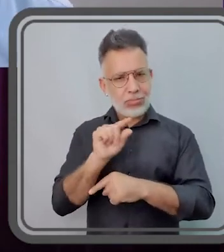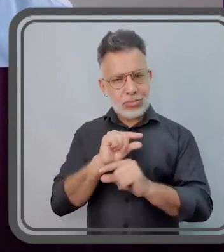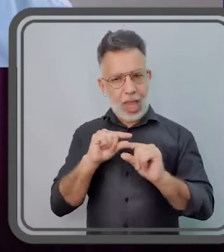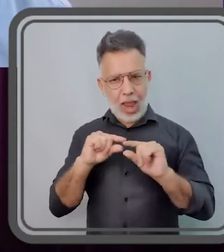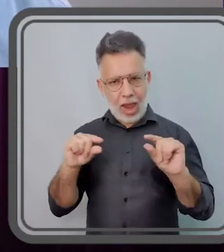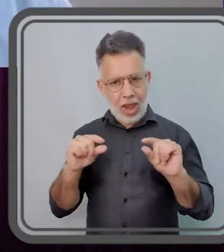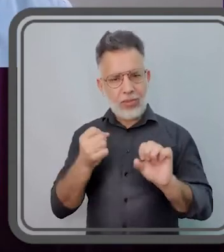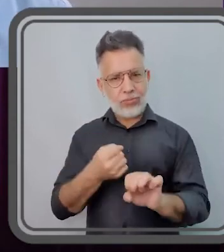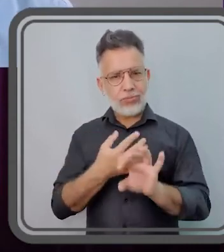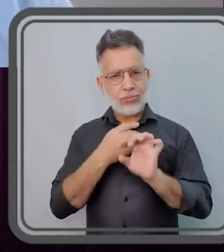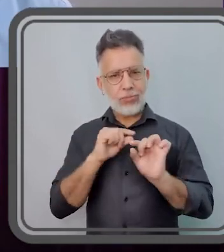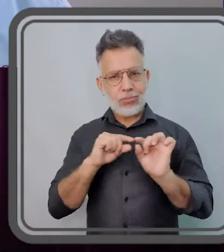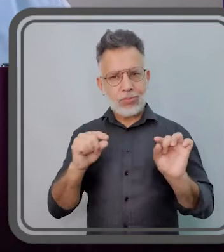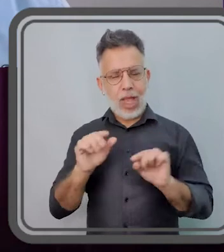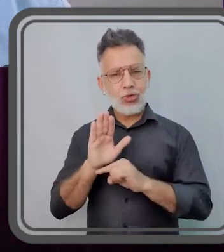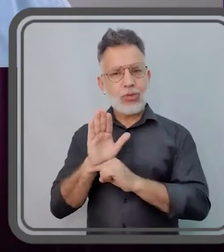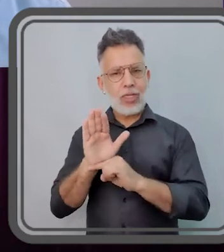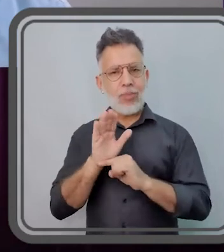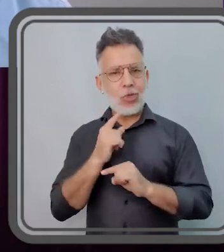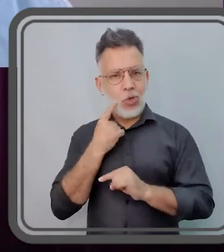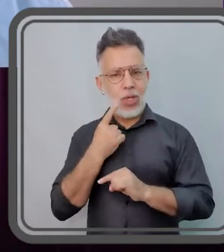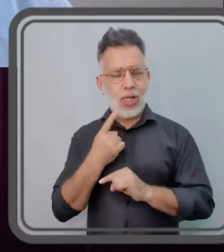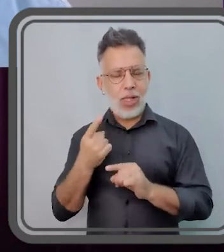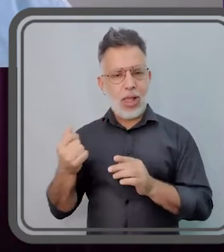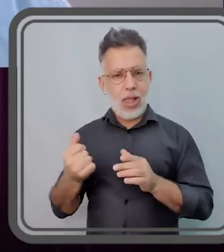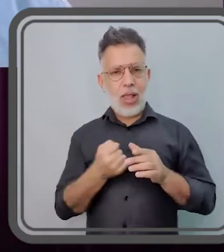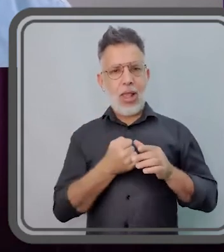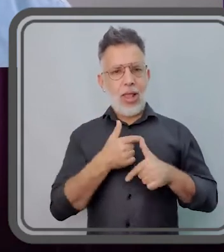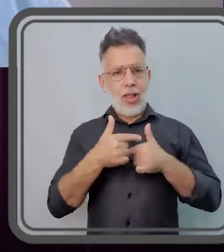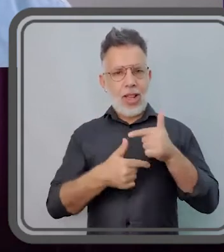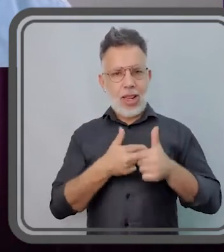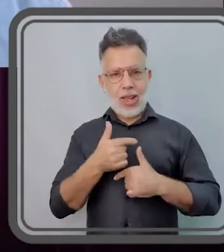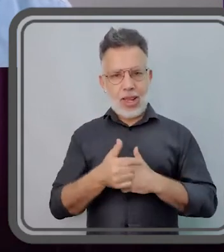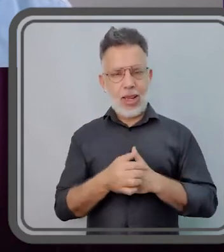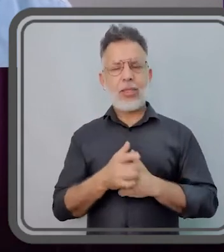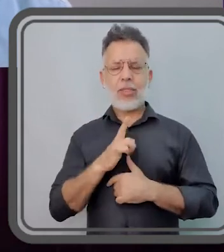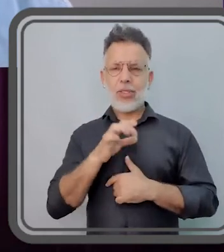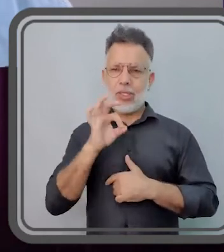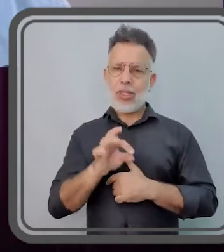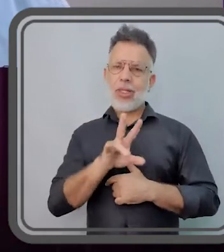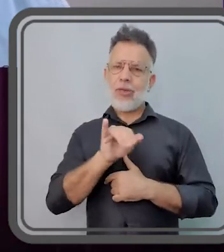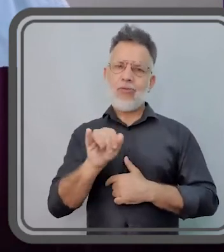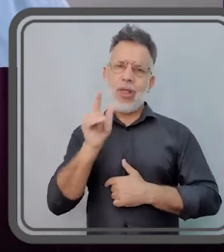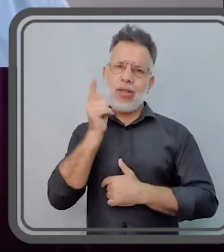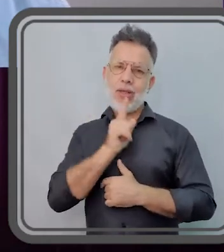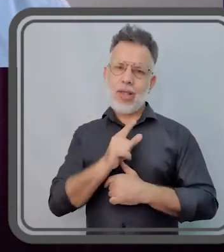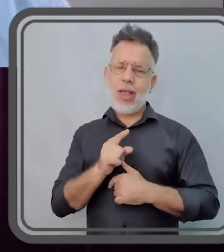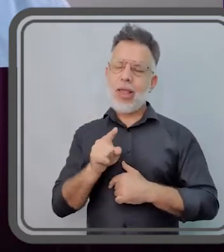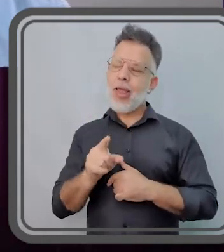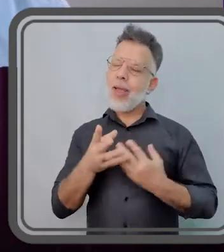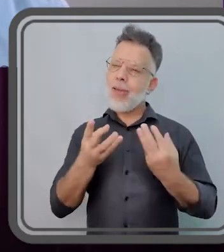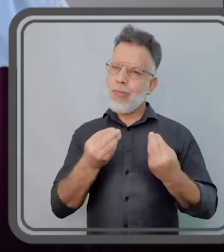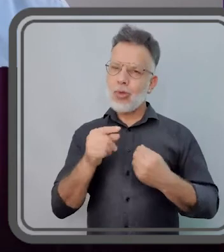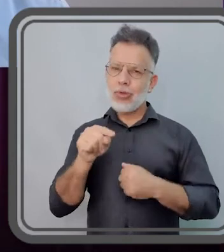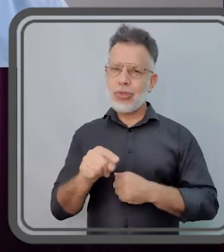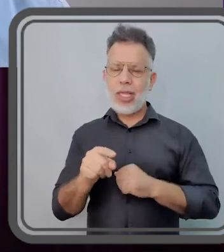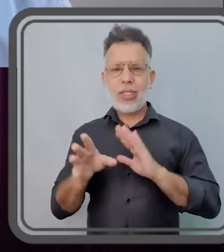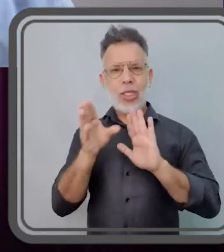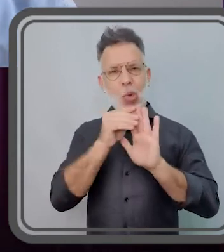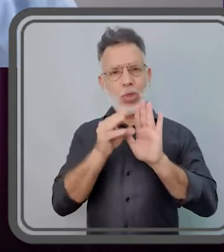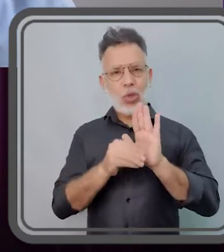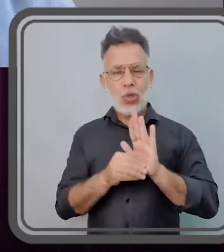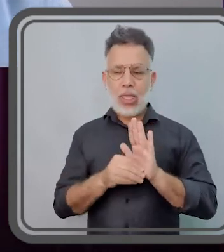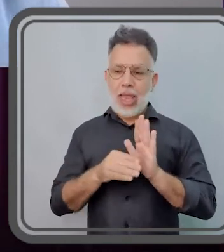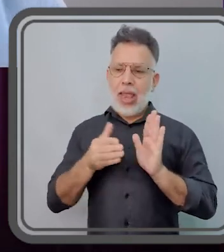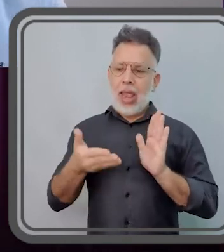transmissão aqui, né? Vamos ajudar as pessoas a se recolocarem. Tenho certeza que todo mundo vai se beneficiar bastante desse conteúdo. A gente está chegando